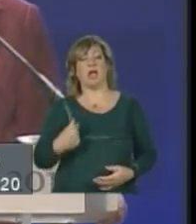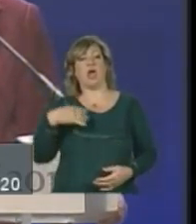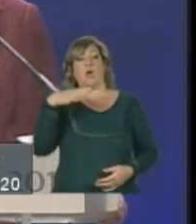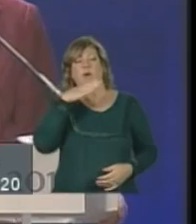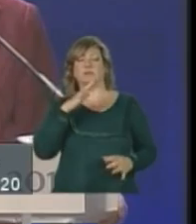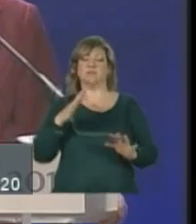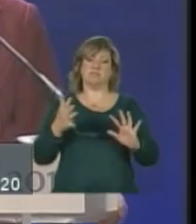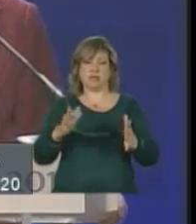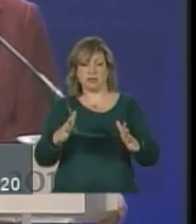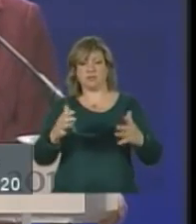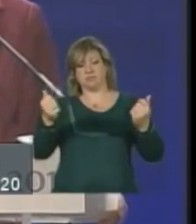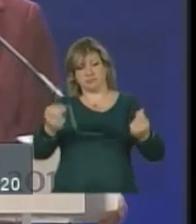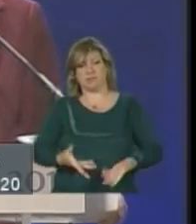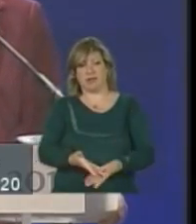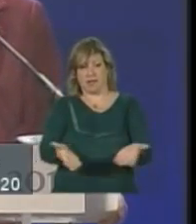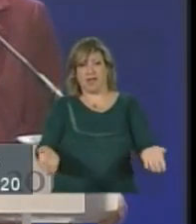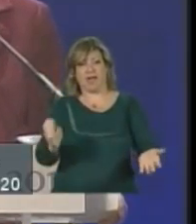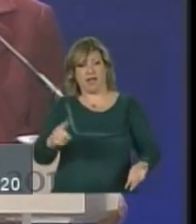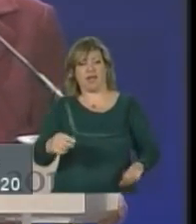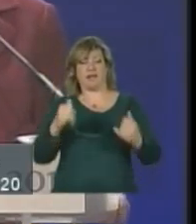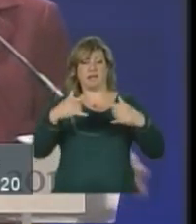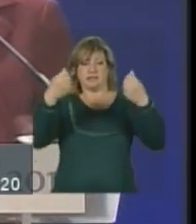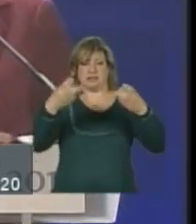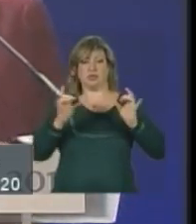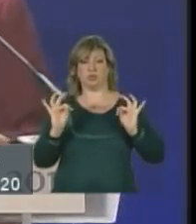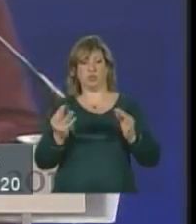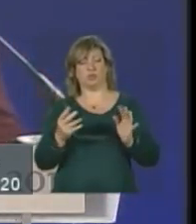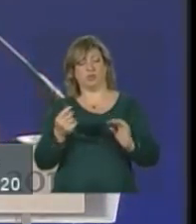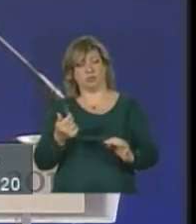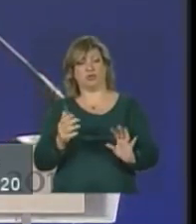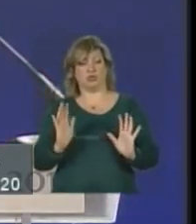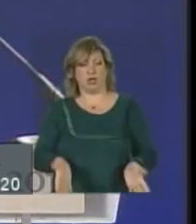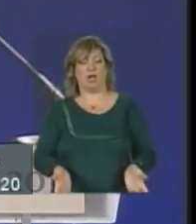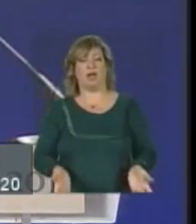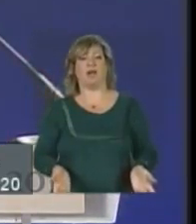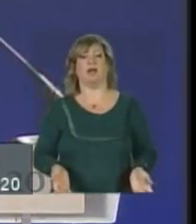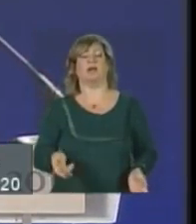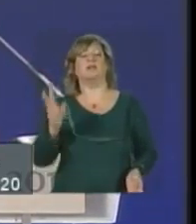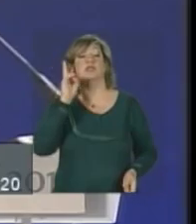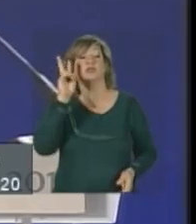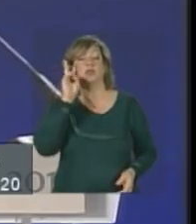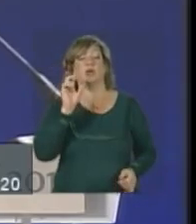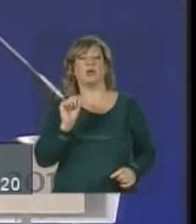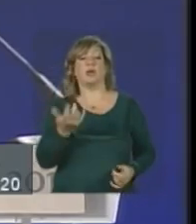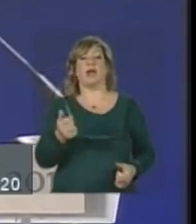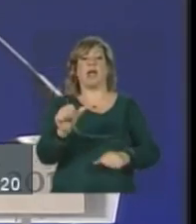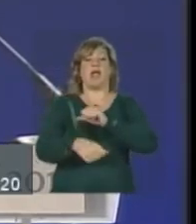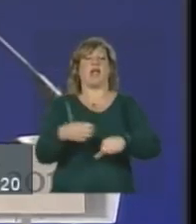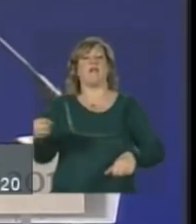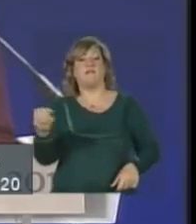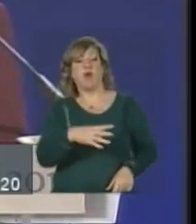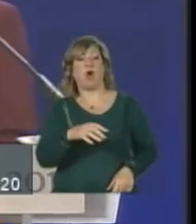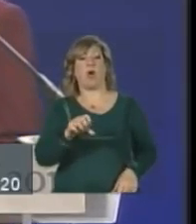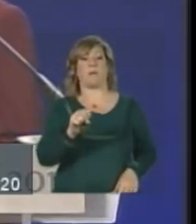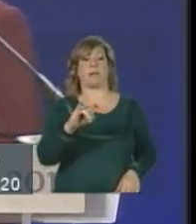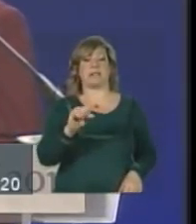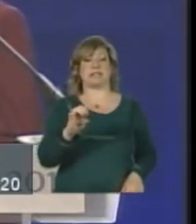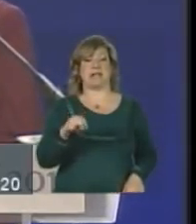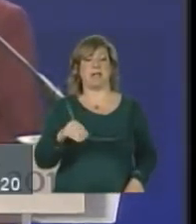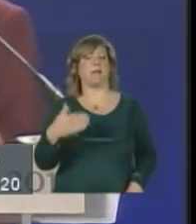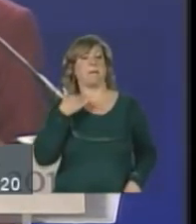ou menos falei de tudo, além, óbvio, da reforma do sistema financeiro internacional, da